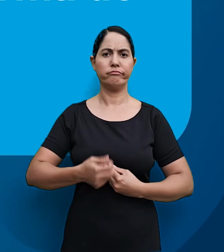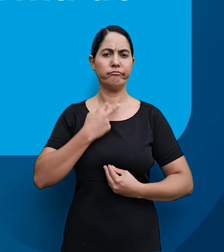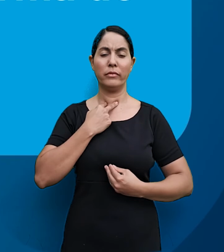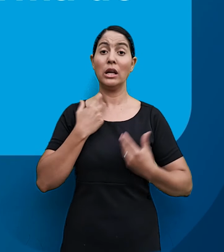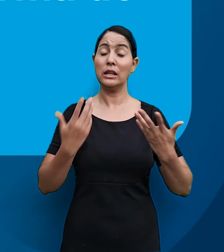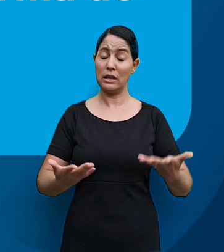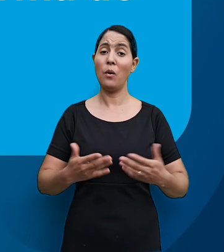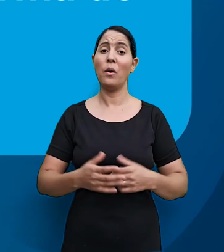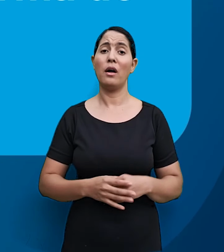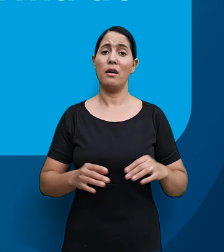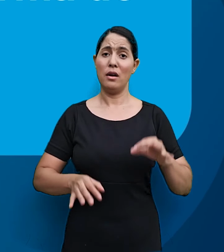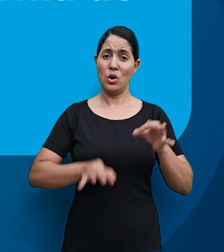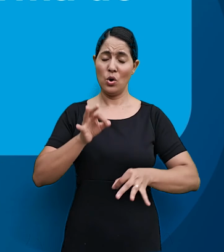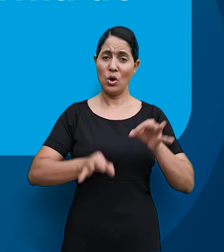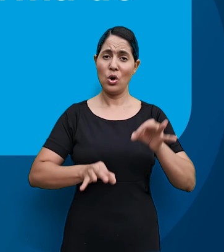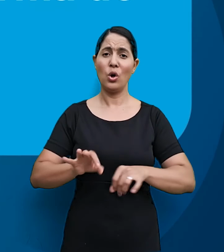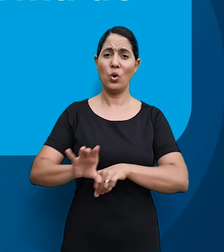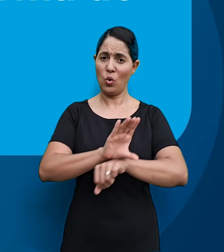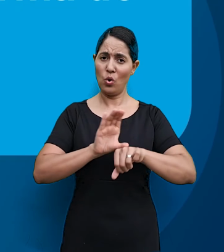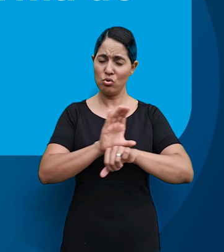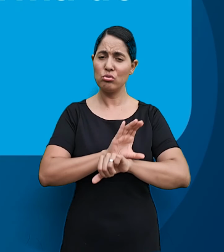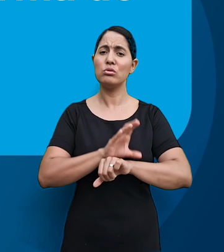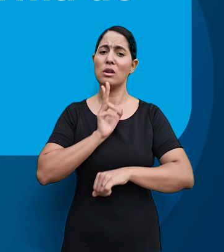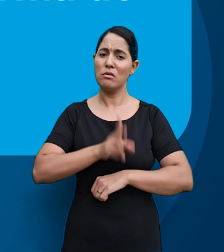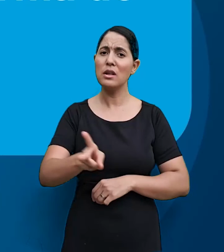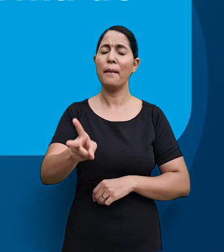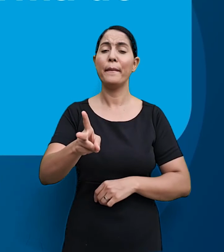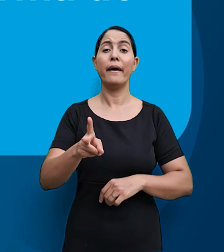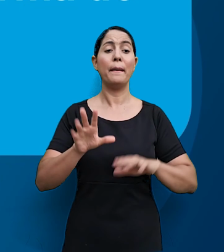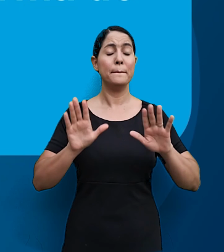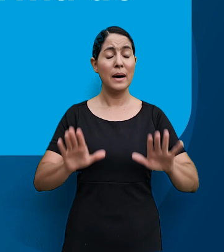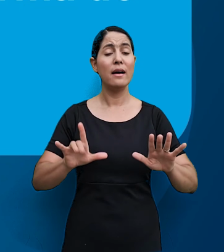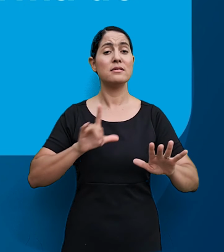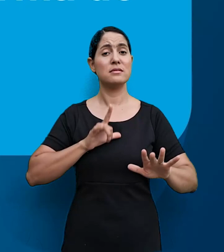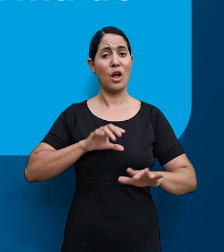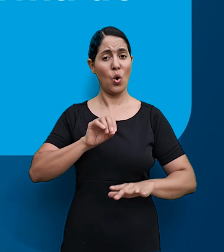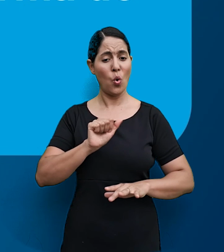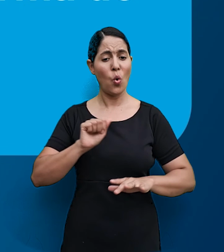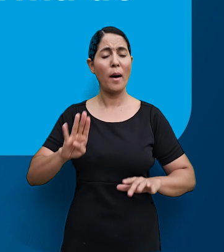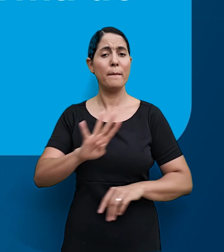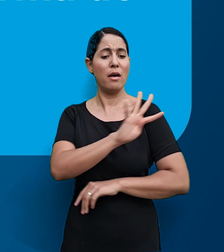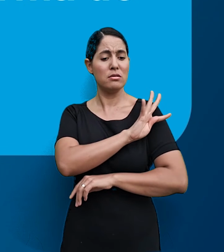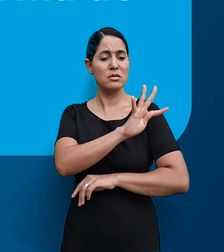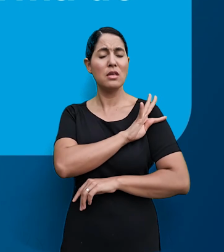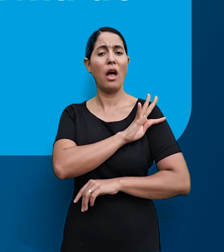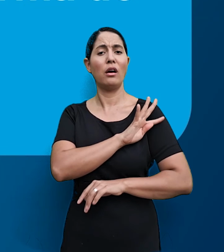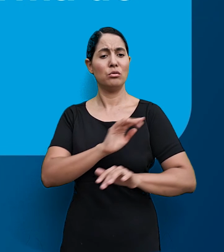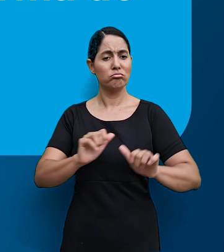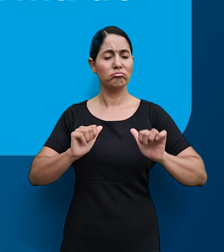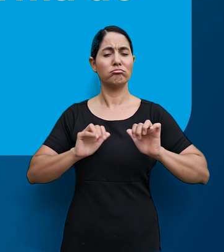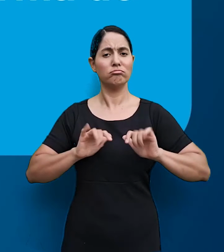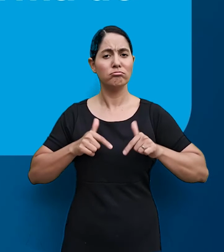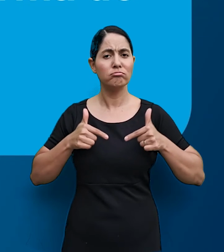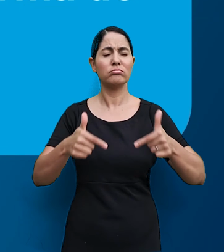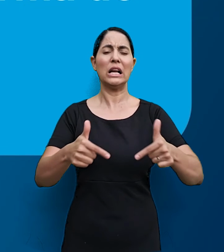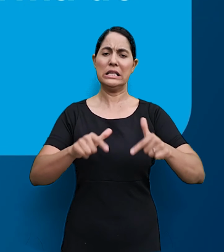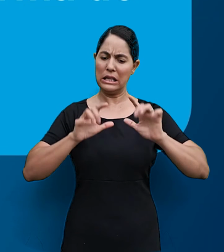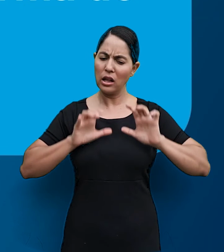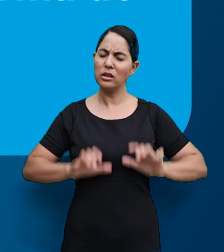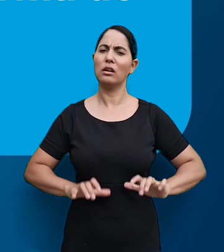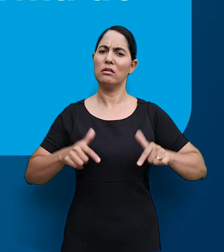sistema. Beto Simonetti afirmou ainda que a OAB está preparada para contribuir com esse debate de modo técnico e isento,